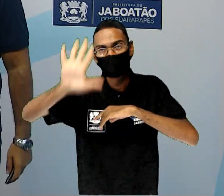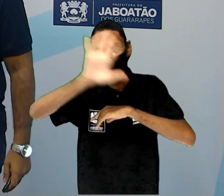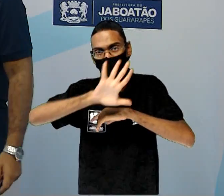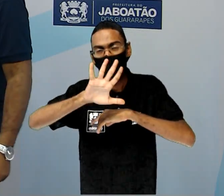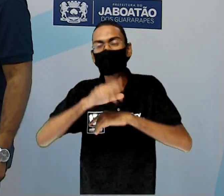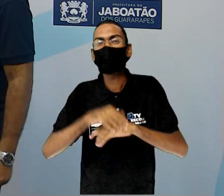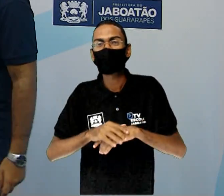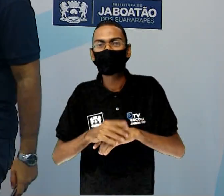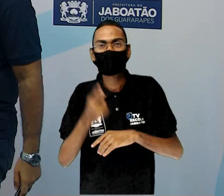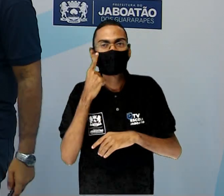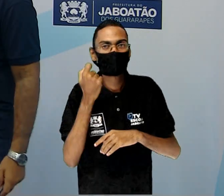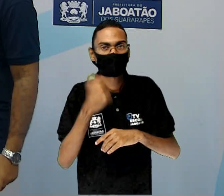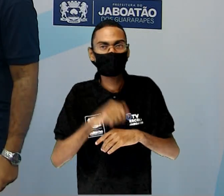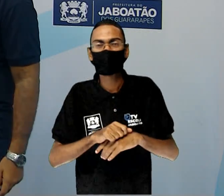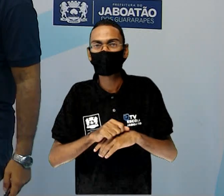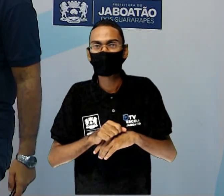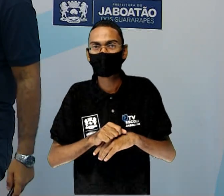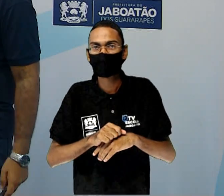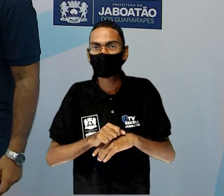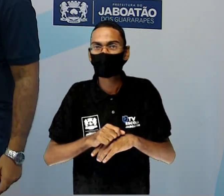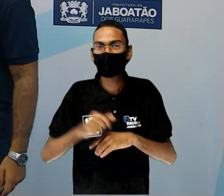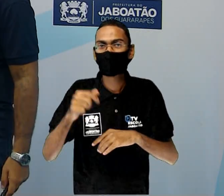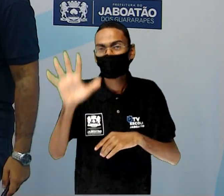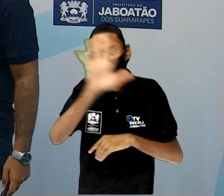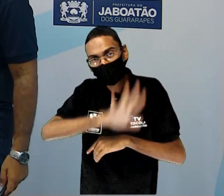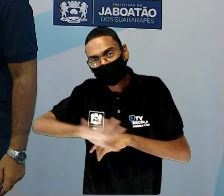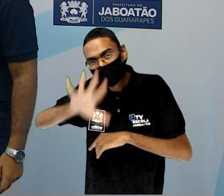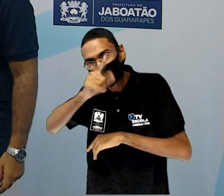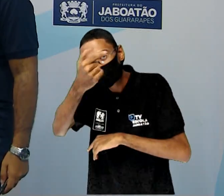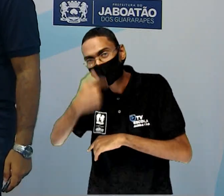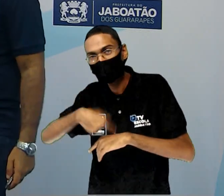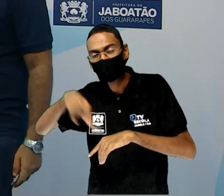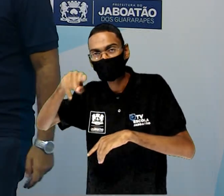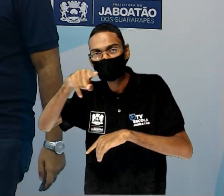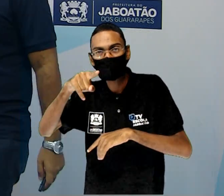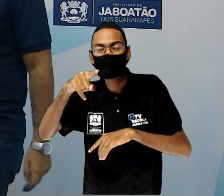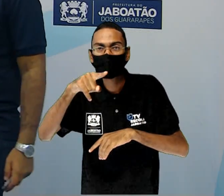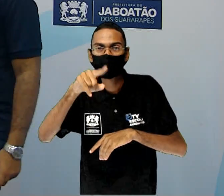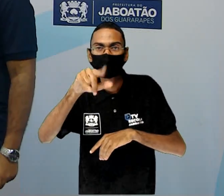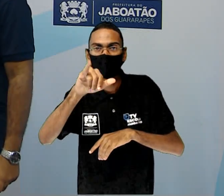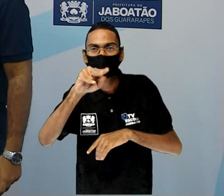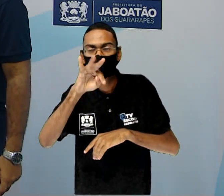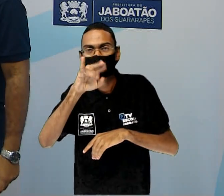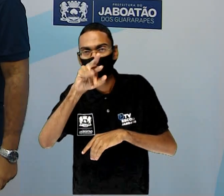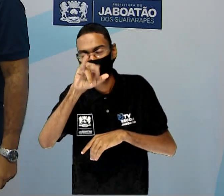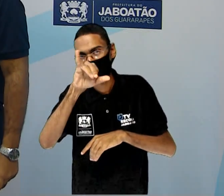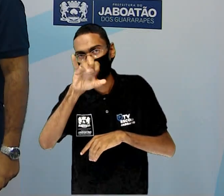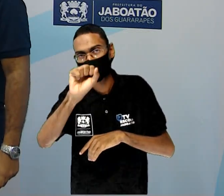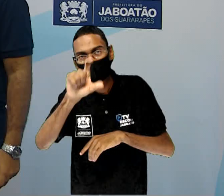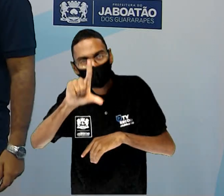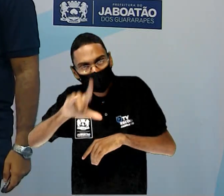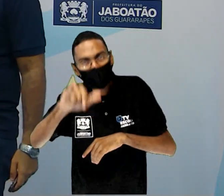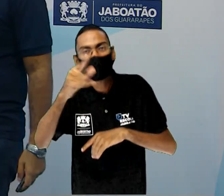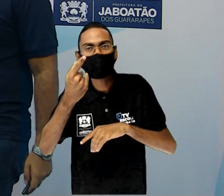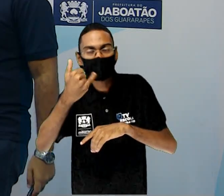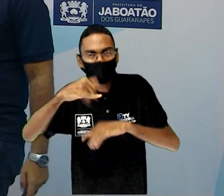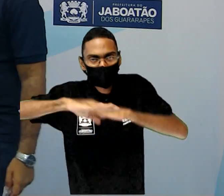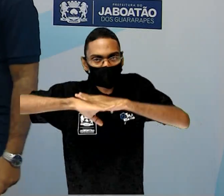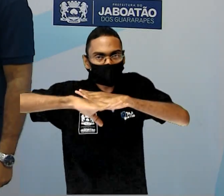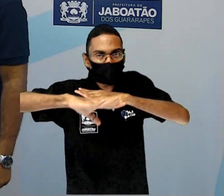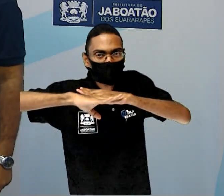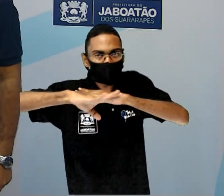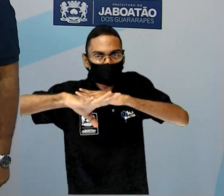comigo, no litoral, a planície, né, com os tabuleiros litorâneos, o planalto da Borborema,